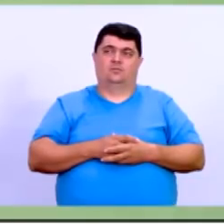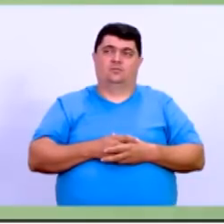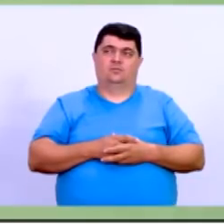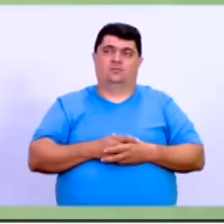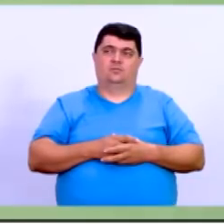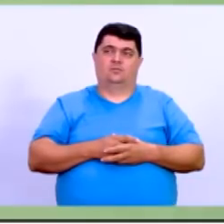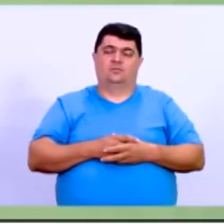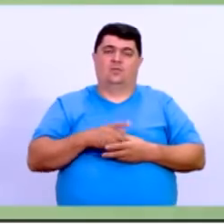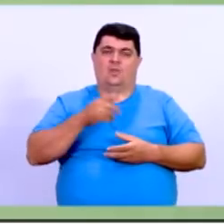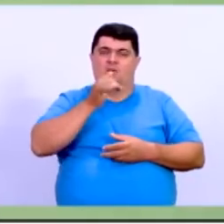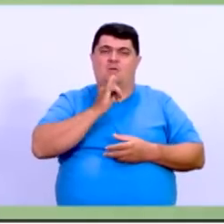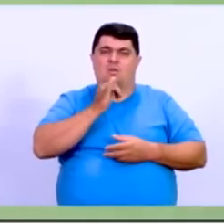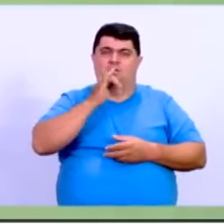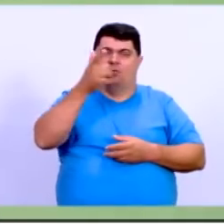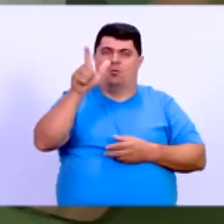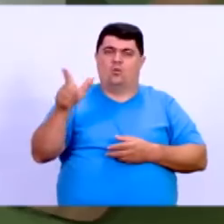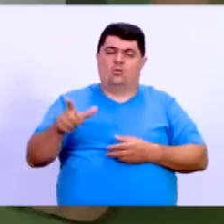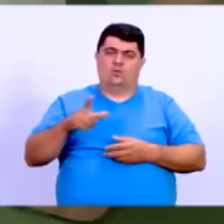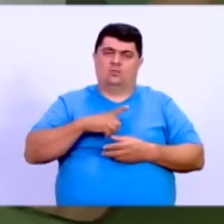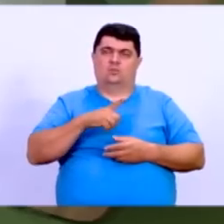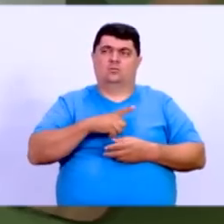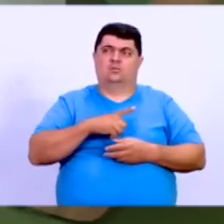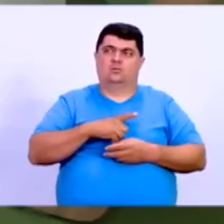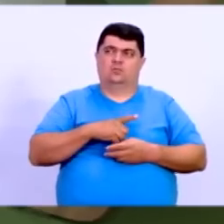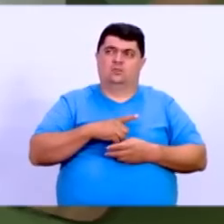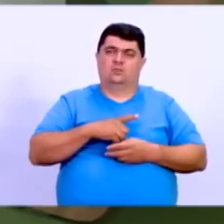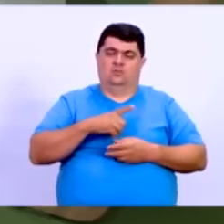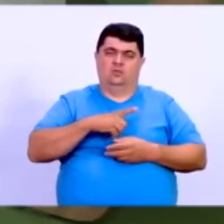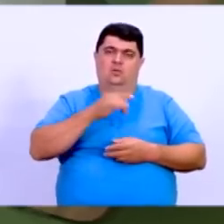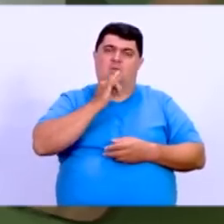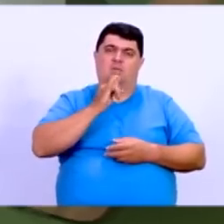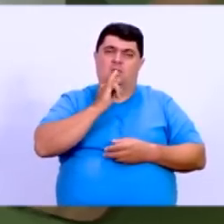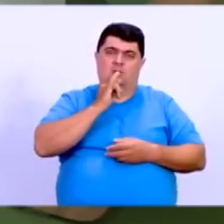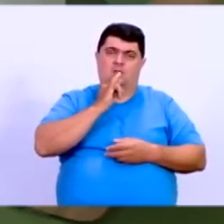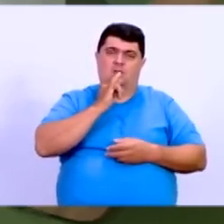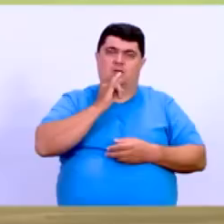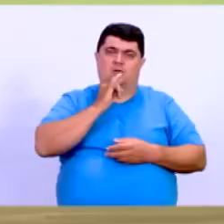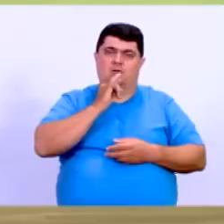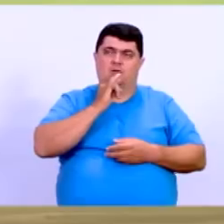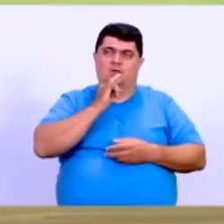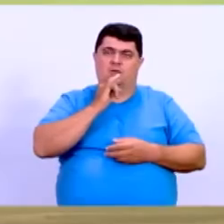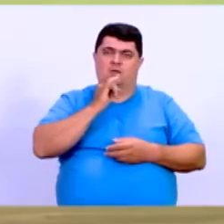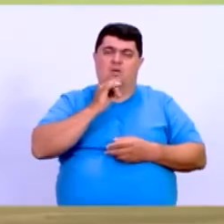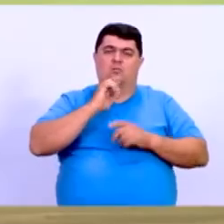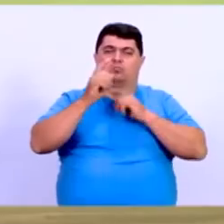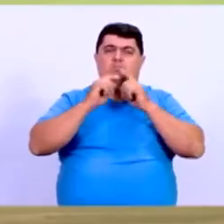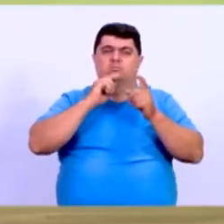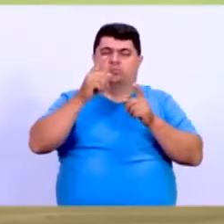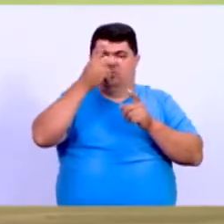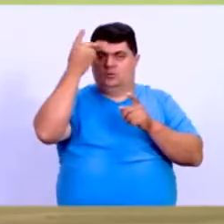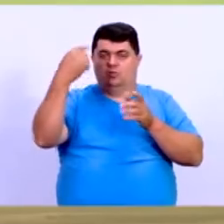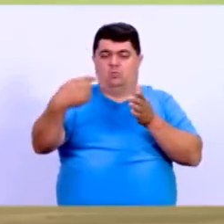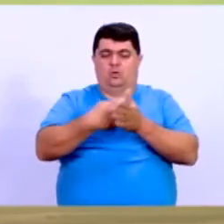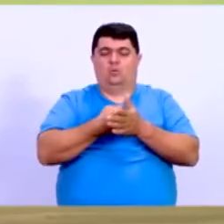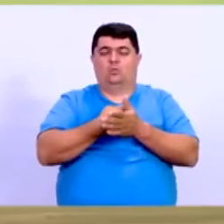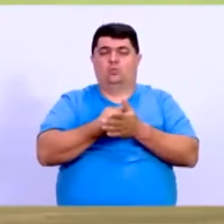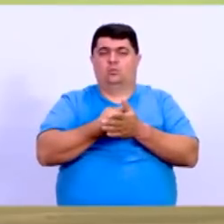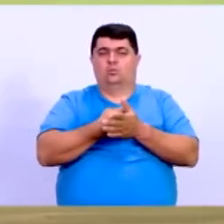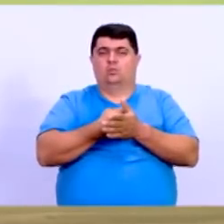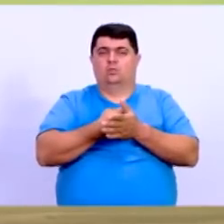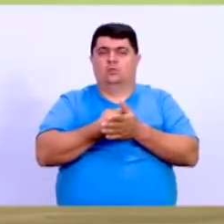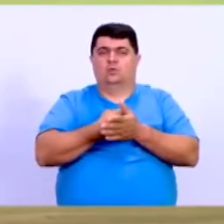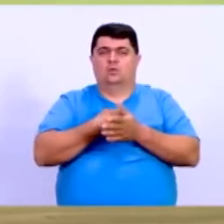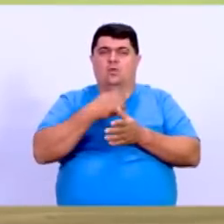Professor, teve mais algum exemplo aí que o pessoal deu pra gente? Tem um exemplo aqui que Opa. O pessoal pergunta, na verdade é uma dúvida, né? Eles perguntam aqui se